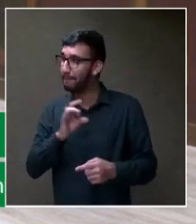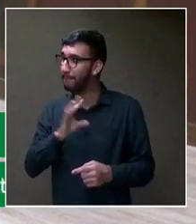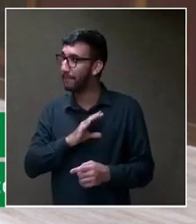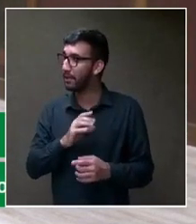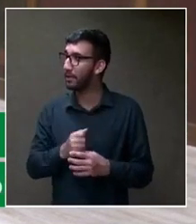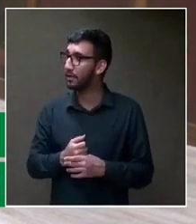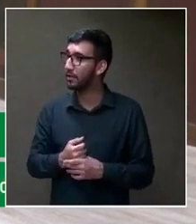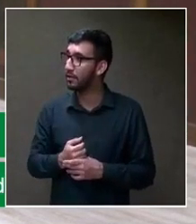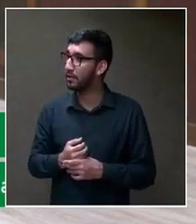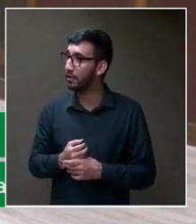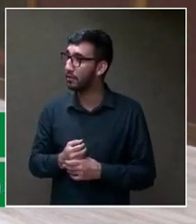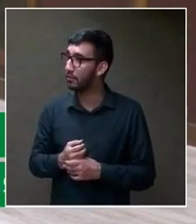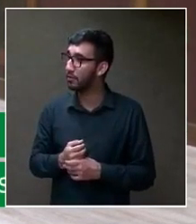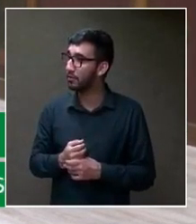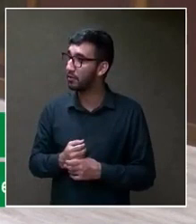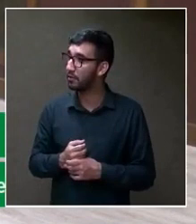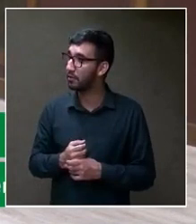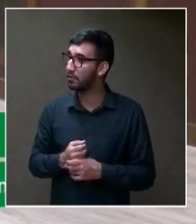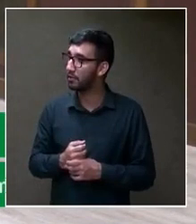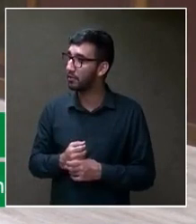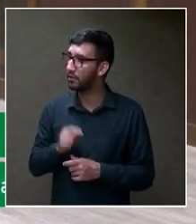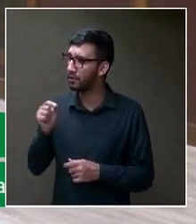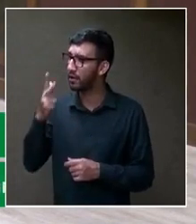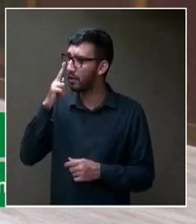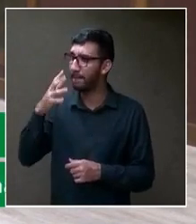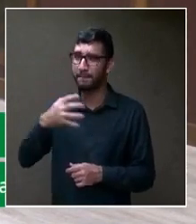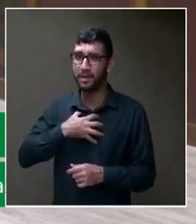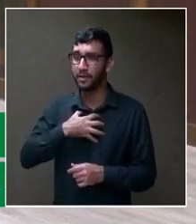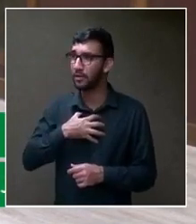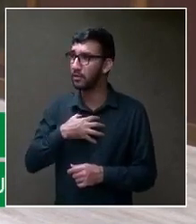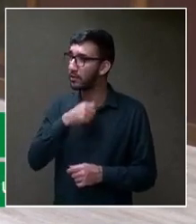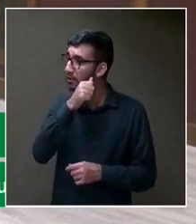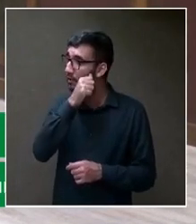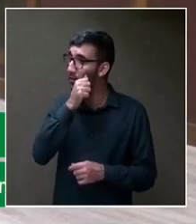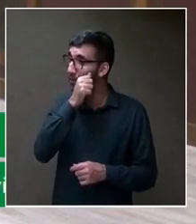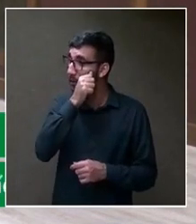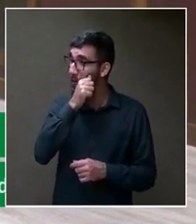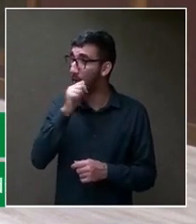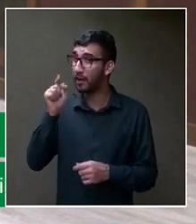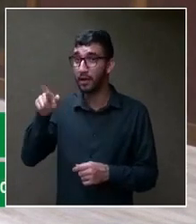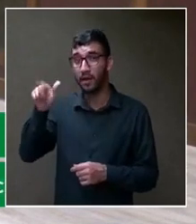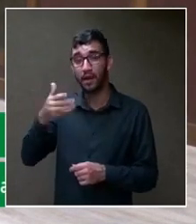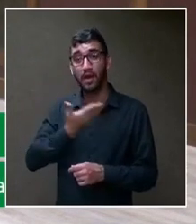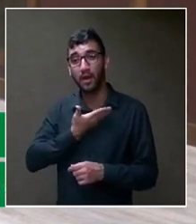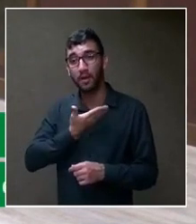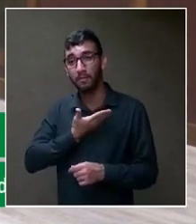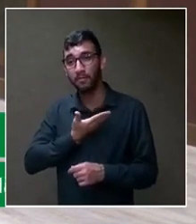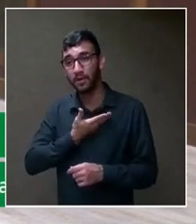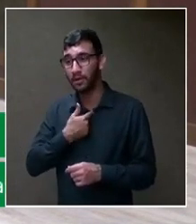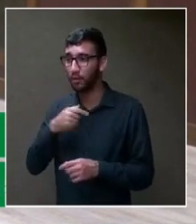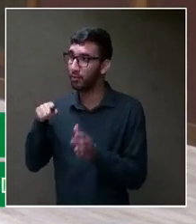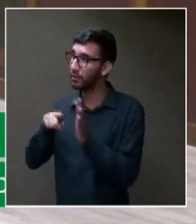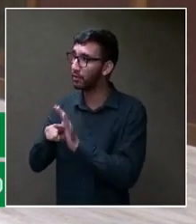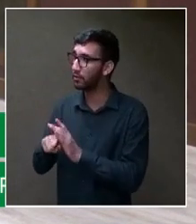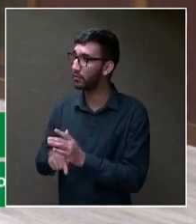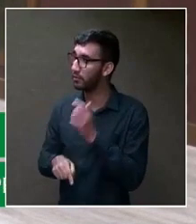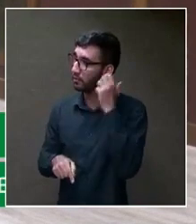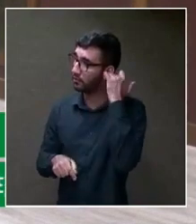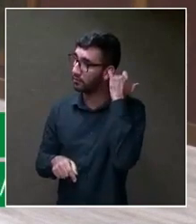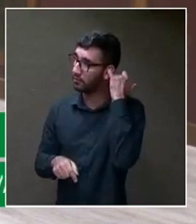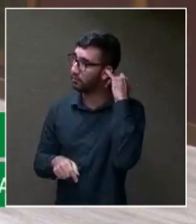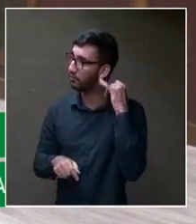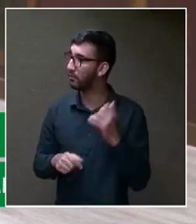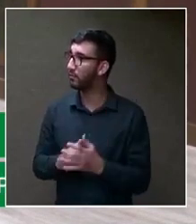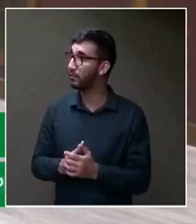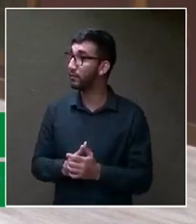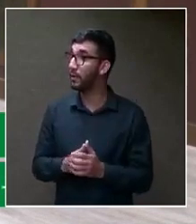doutor, alguma vez para você. Isso é uma pergunta bem subjetiva, saber se elas alguém são tem amigas, medo. É só se ela confidenciou, excelência, para ela. É só isso.